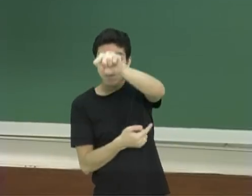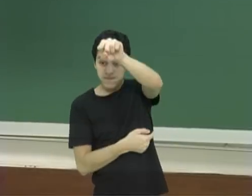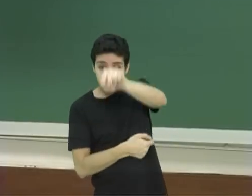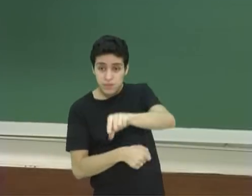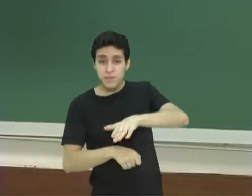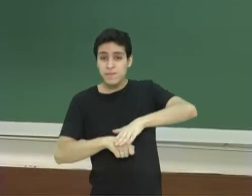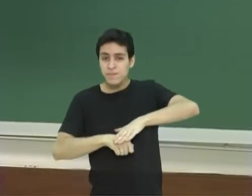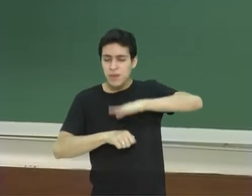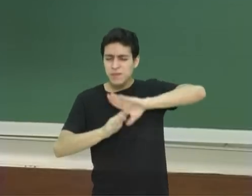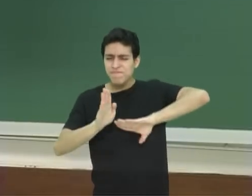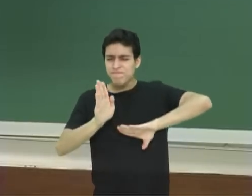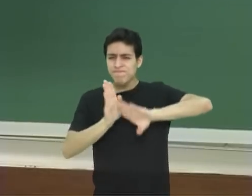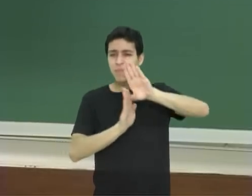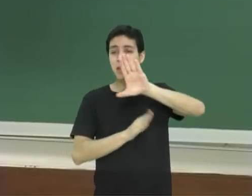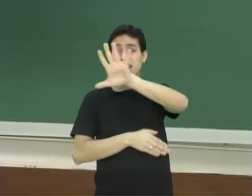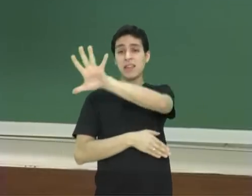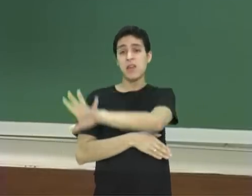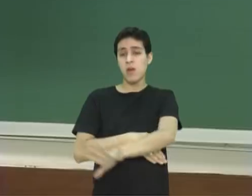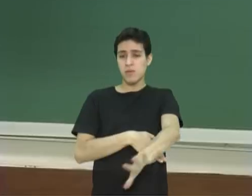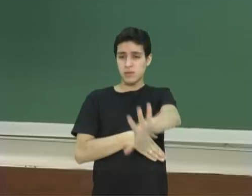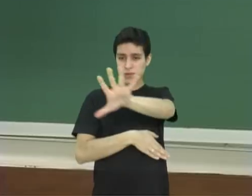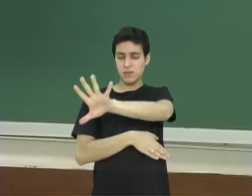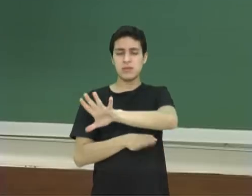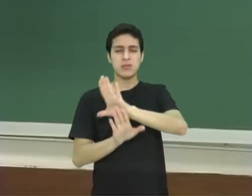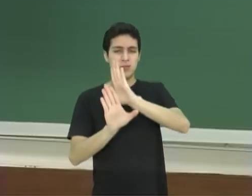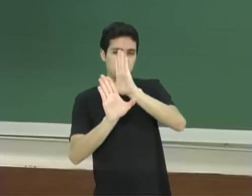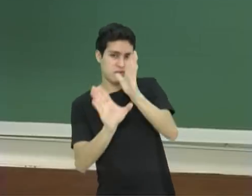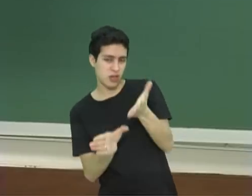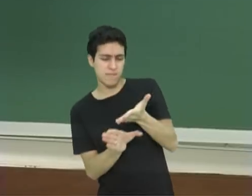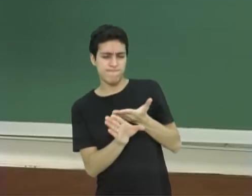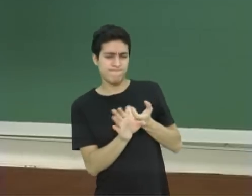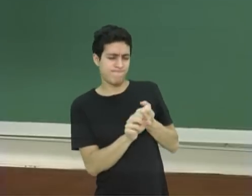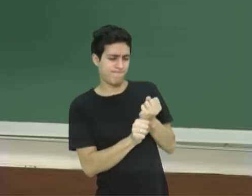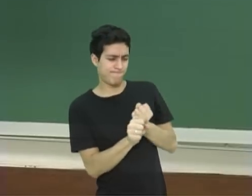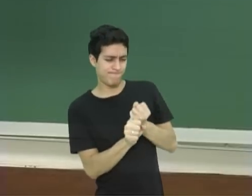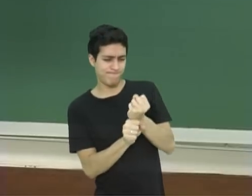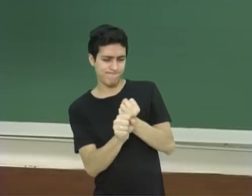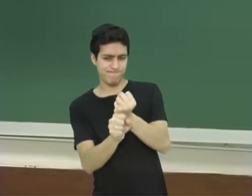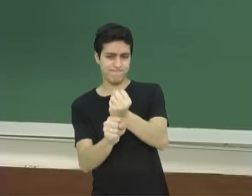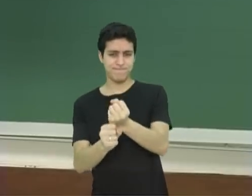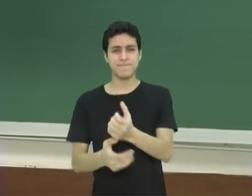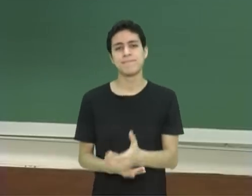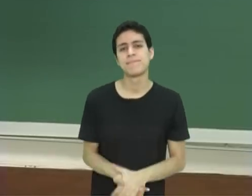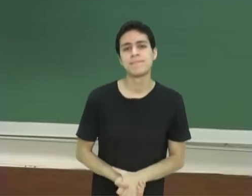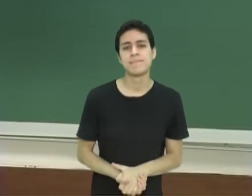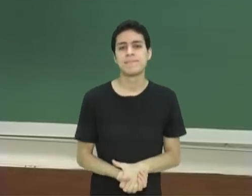desenvolvida desse continente já há um longo tempo.